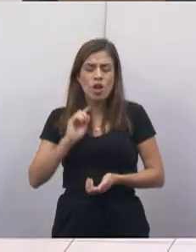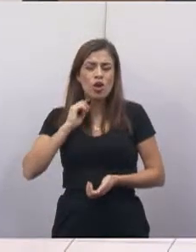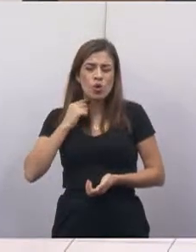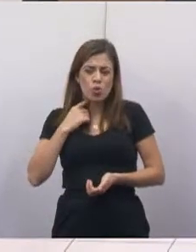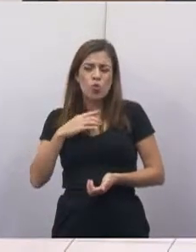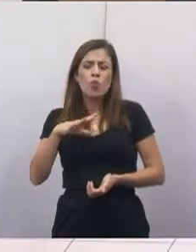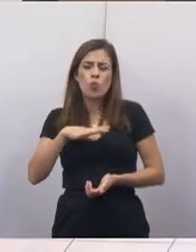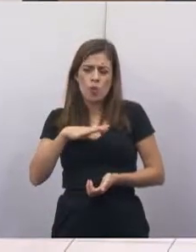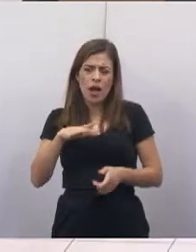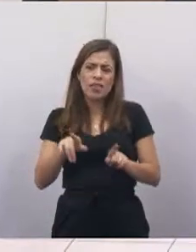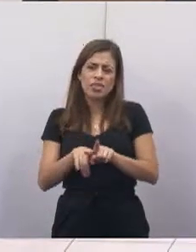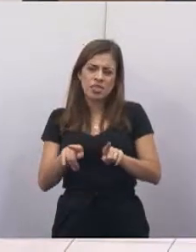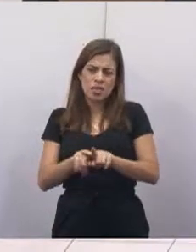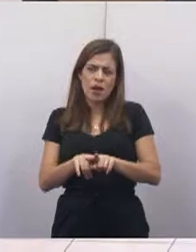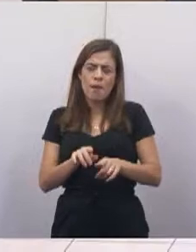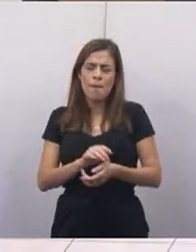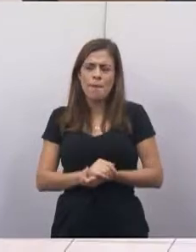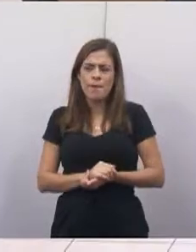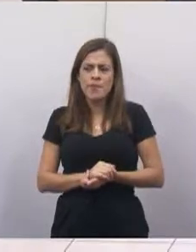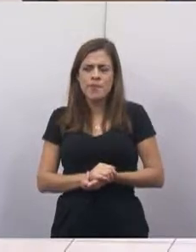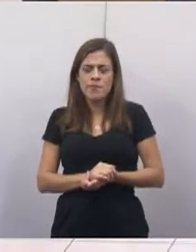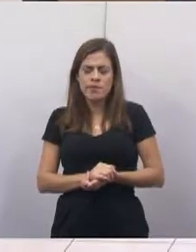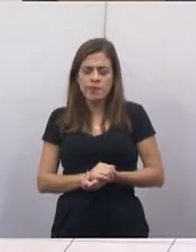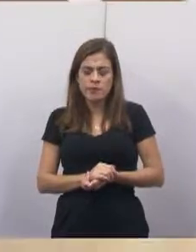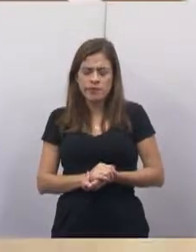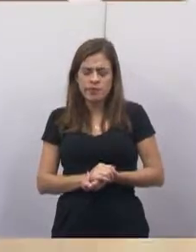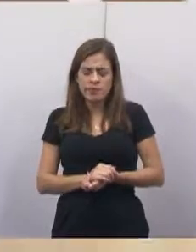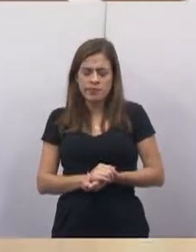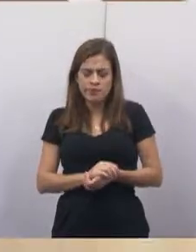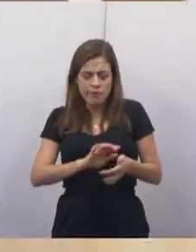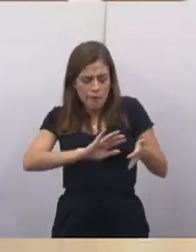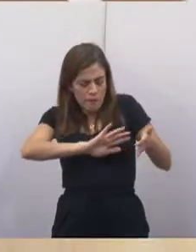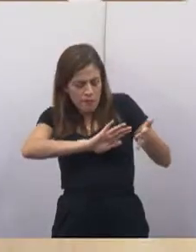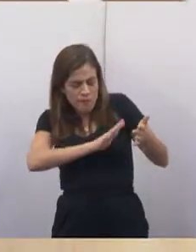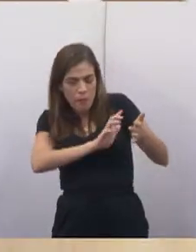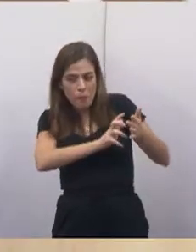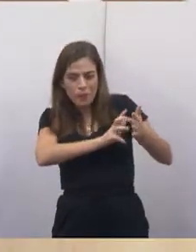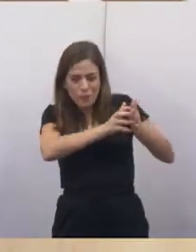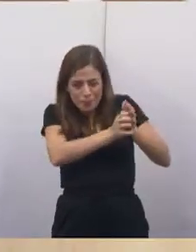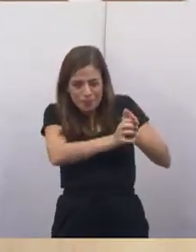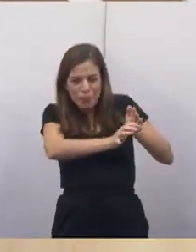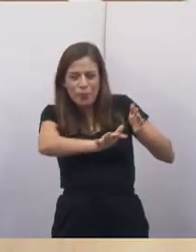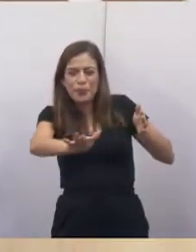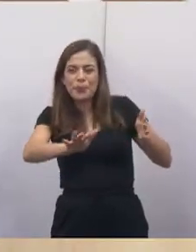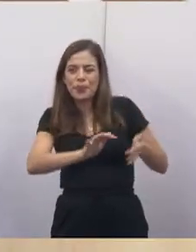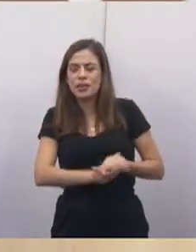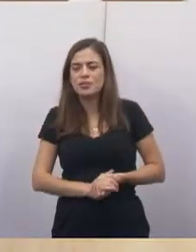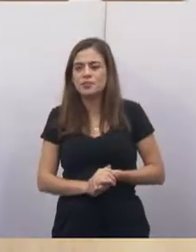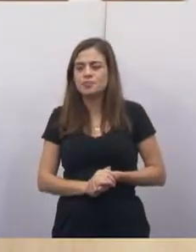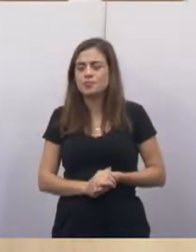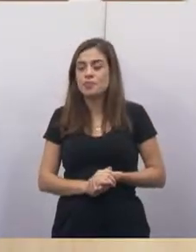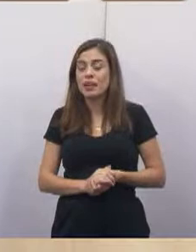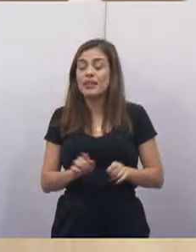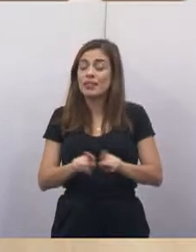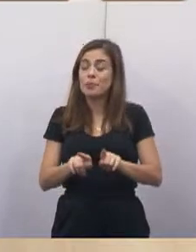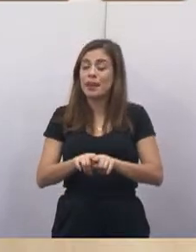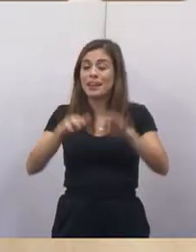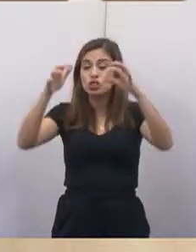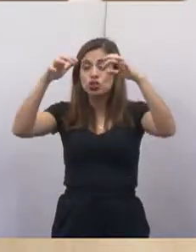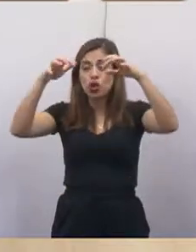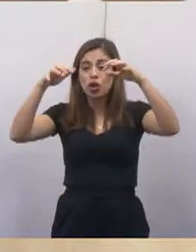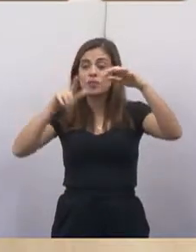cidade, no caso, né? Porque vai entupindo tudo e vai para outro lugar, esse material, tem esse trabalho de ter que desentupir as enchentes que pode causar